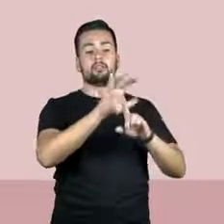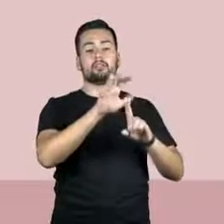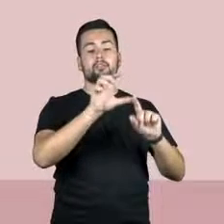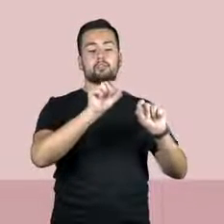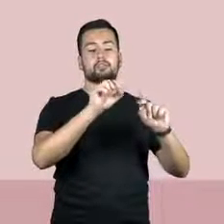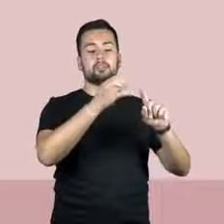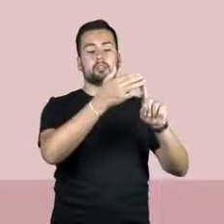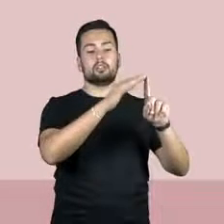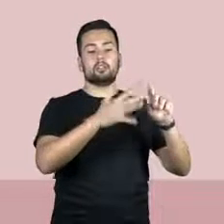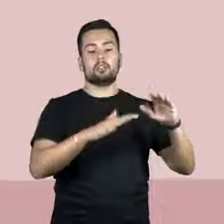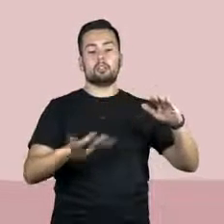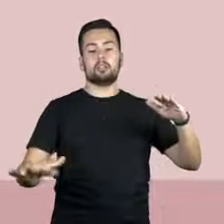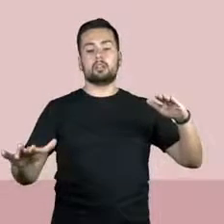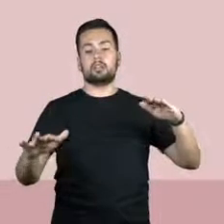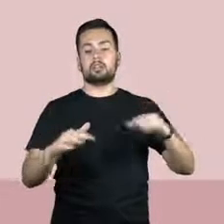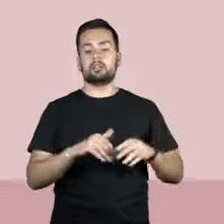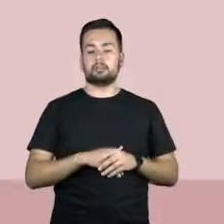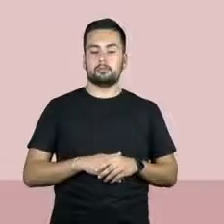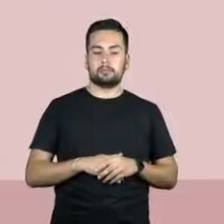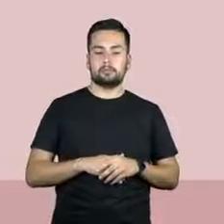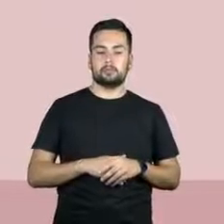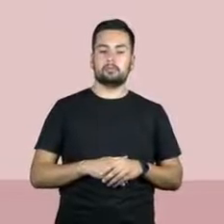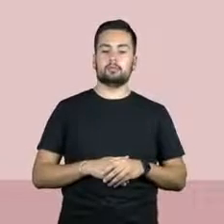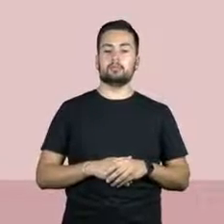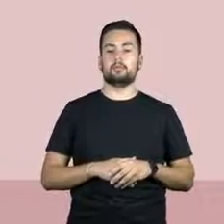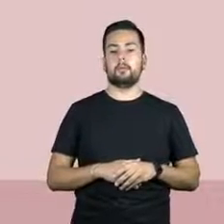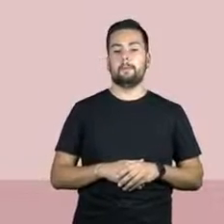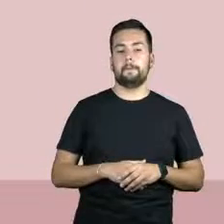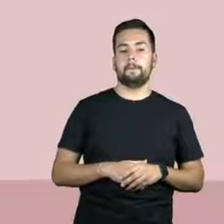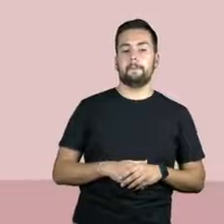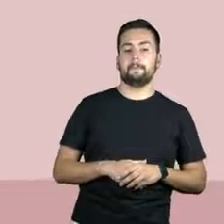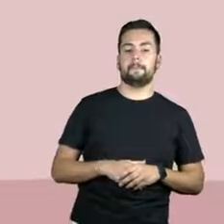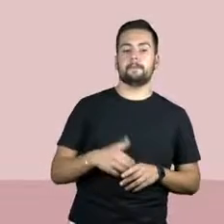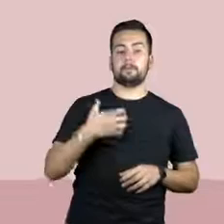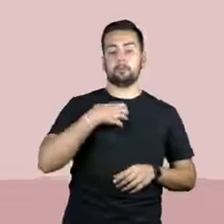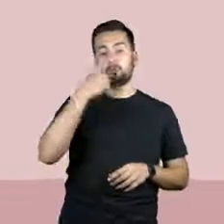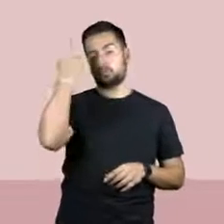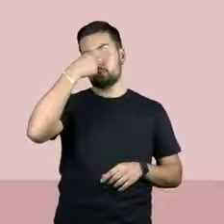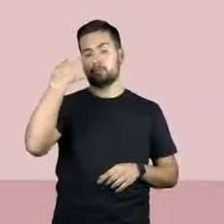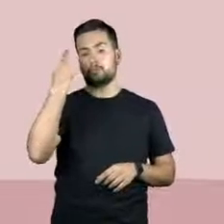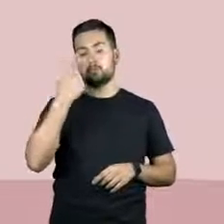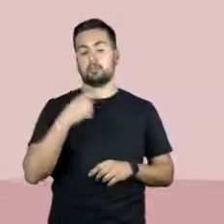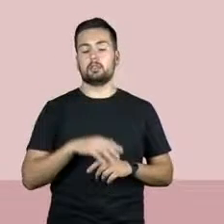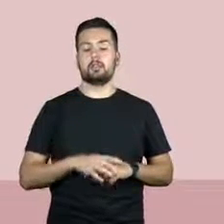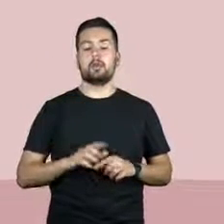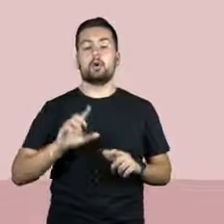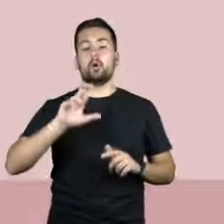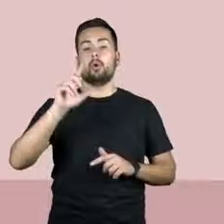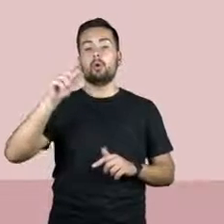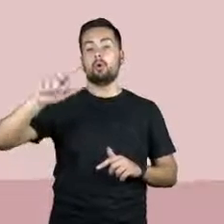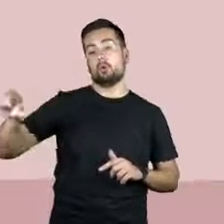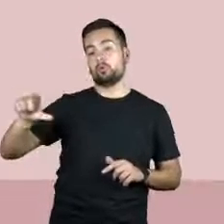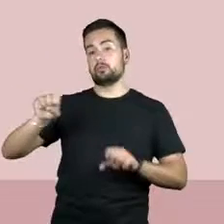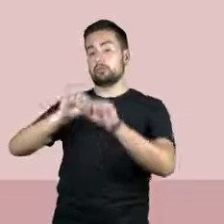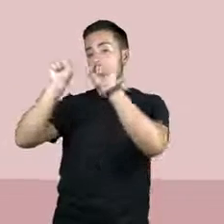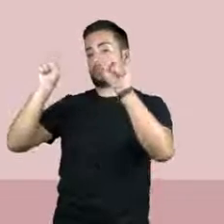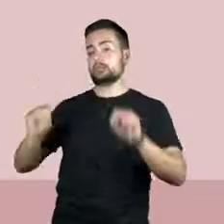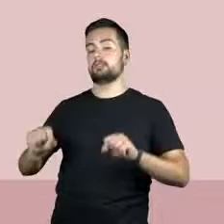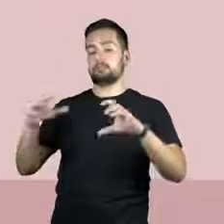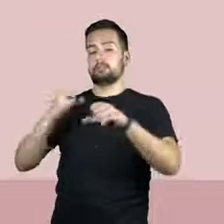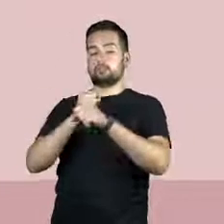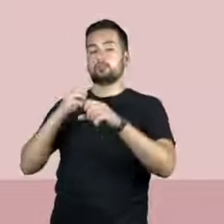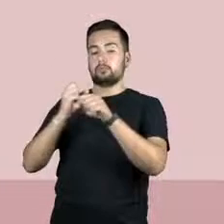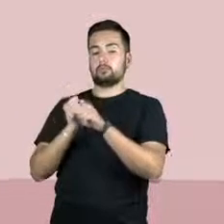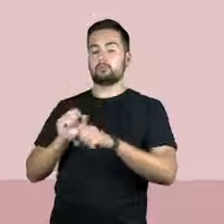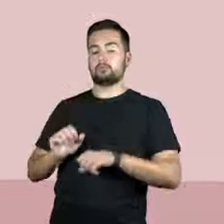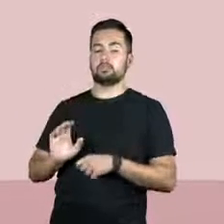esse movimento aqui, por exemplo, né? Horário no caso, e outras forças vão tender, né, nesse sistema de equações,